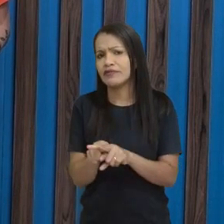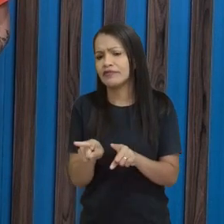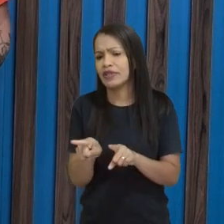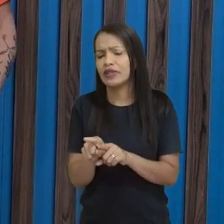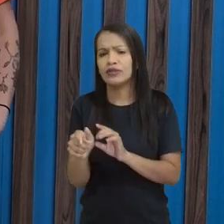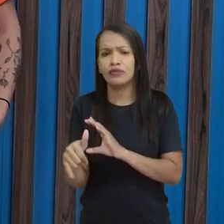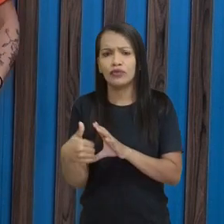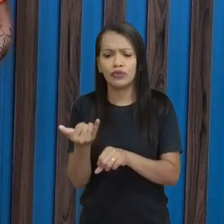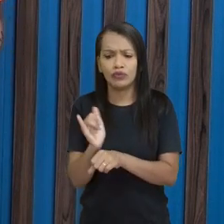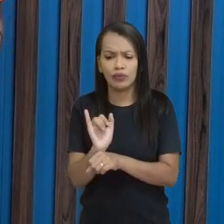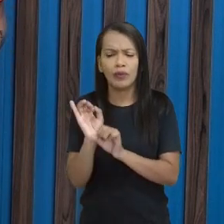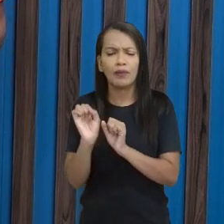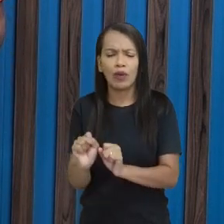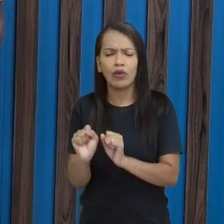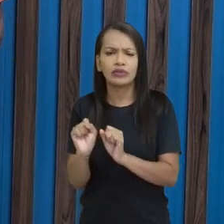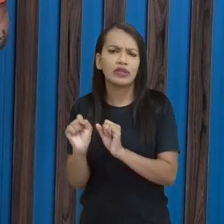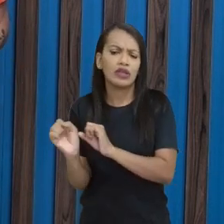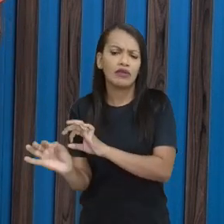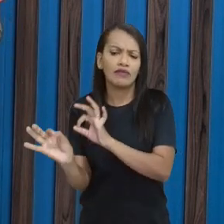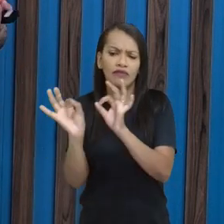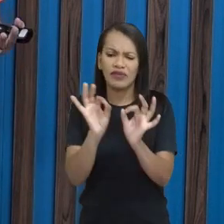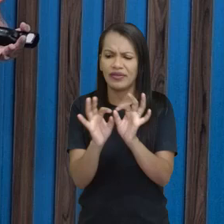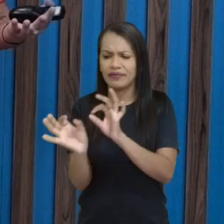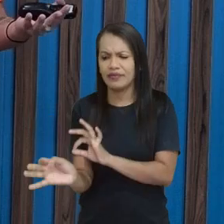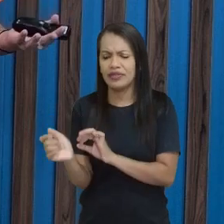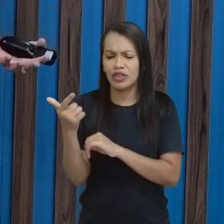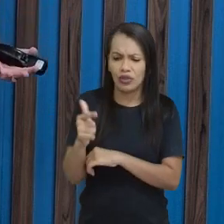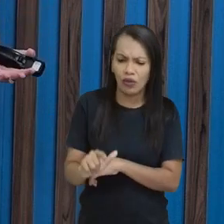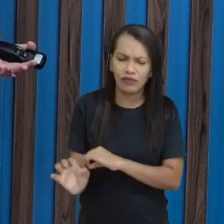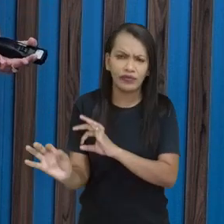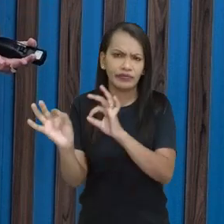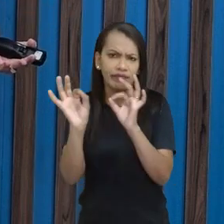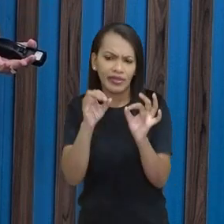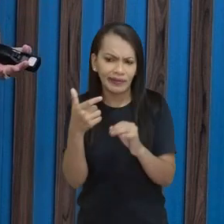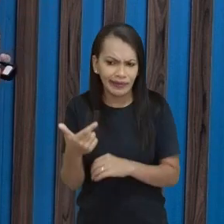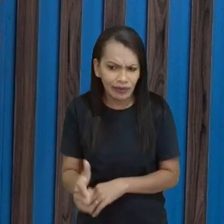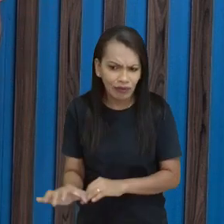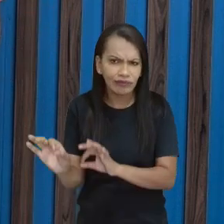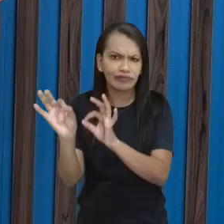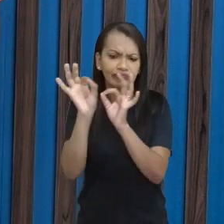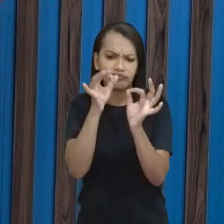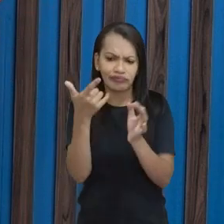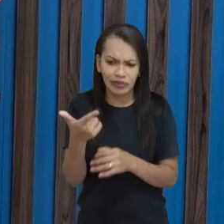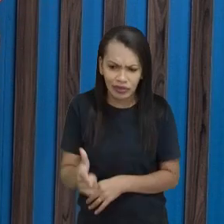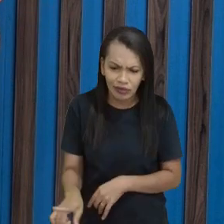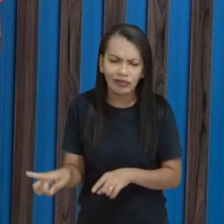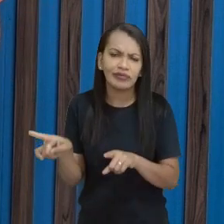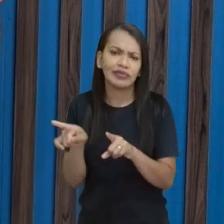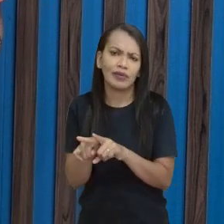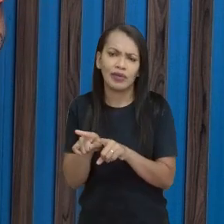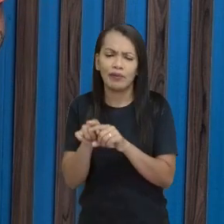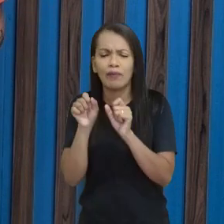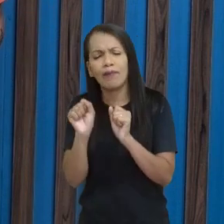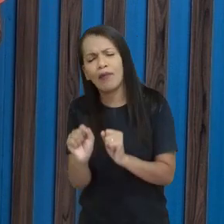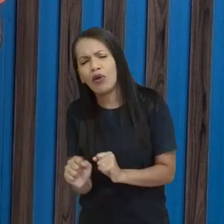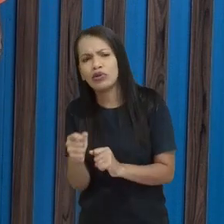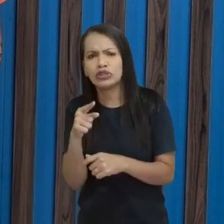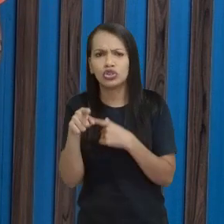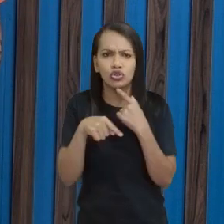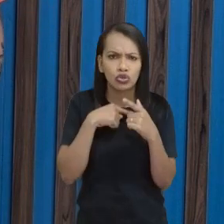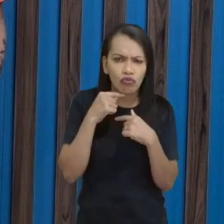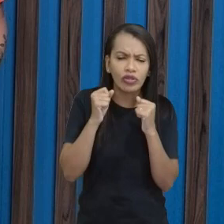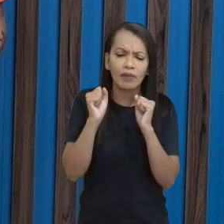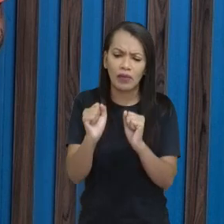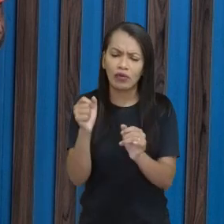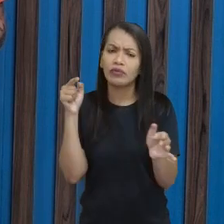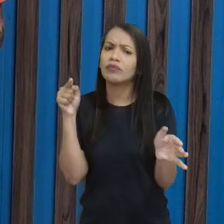você quiser, dar pausa, enfim. E também pode deixar comentários lá. Se surgir alguma dúvida, se quer deixar algum